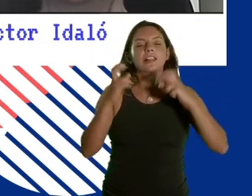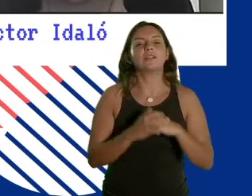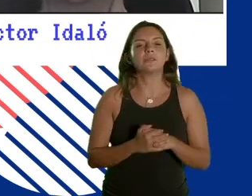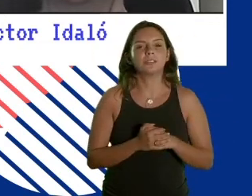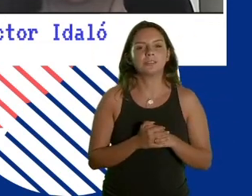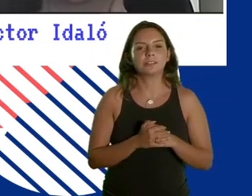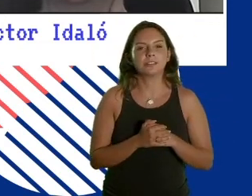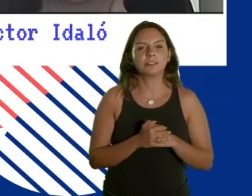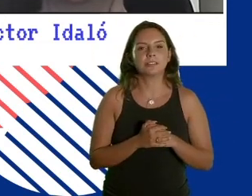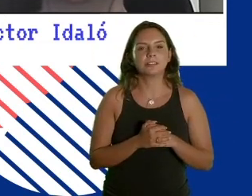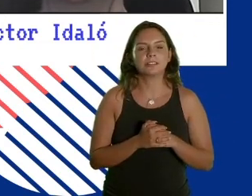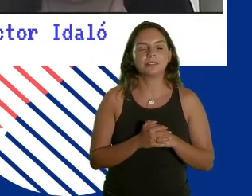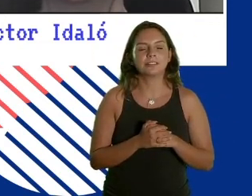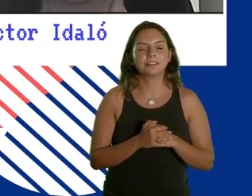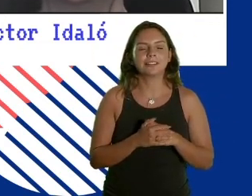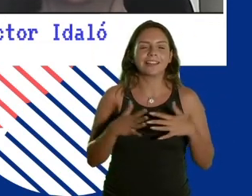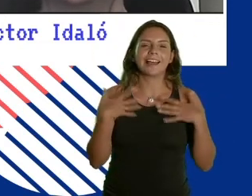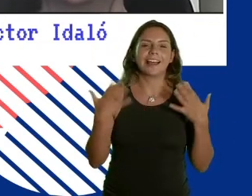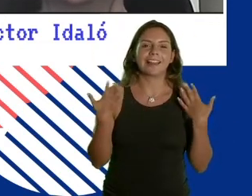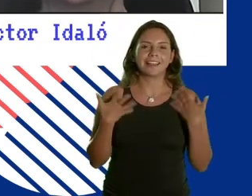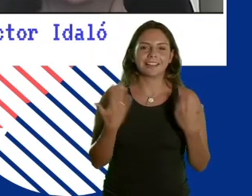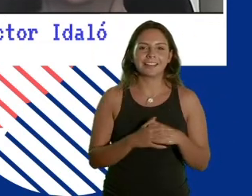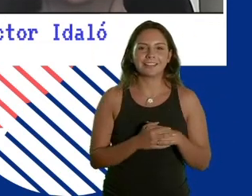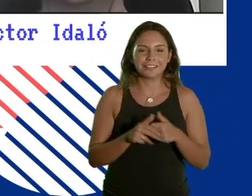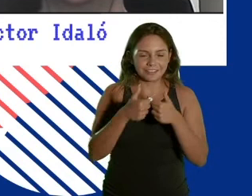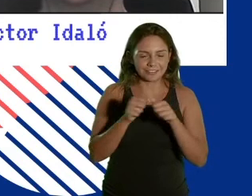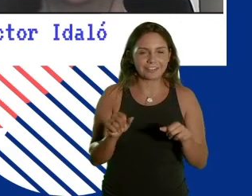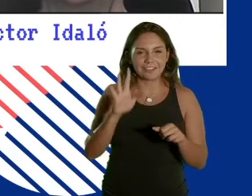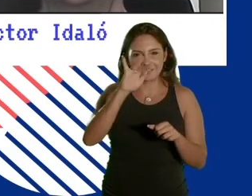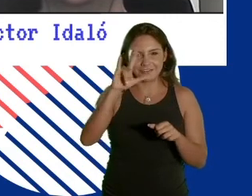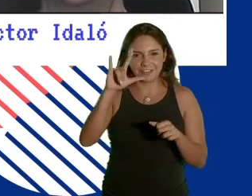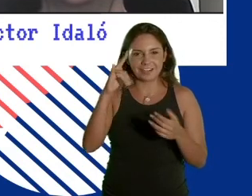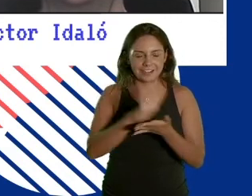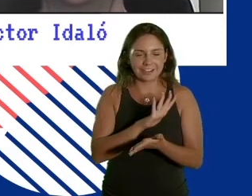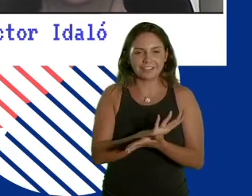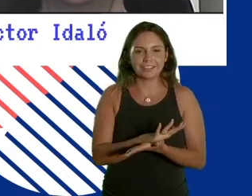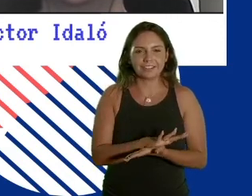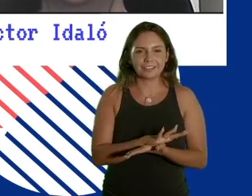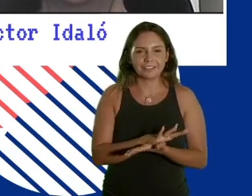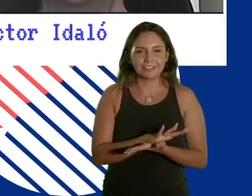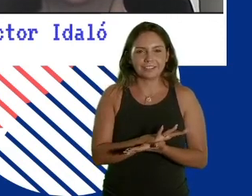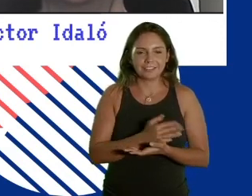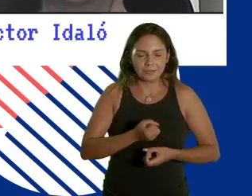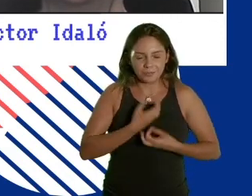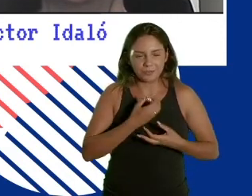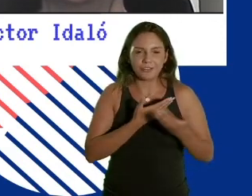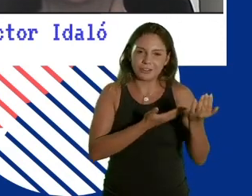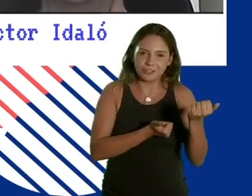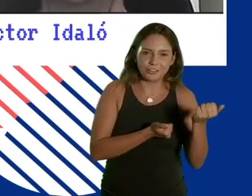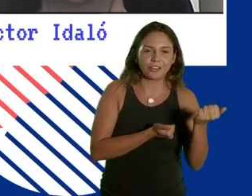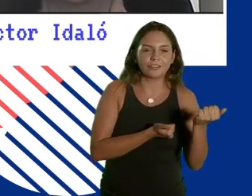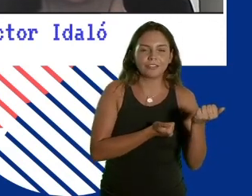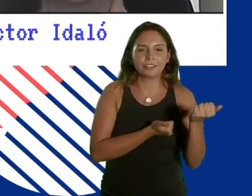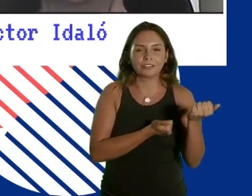voz. Ai, que alegria! Estou no Fli Araxá com um poeta